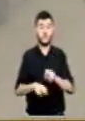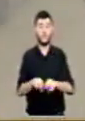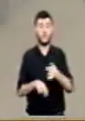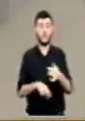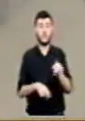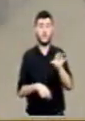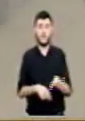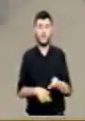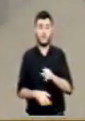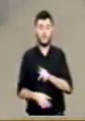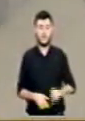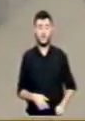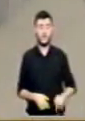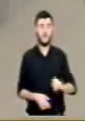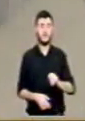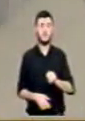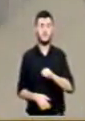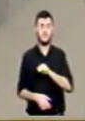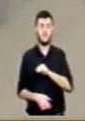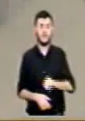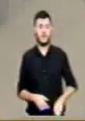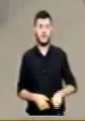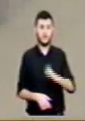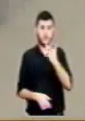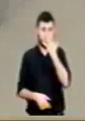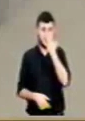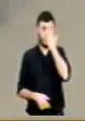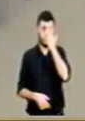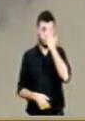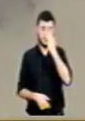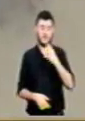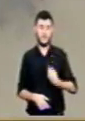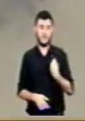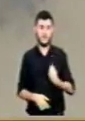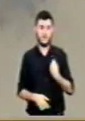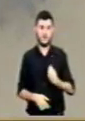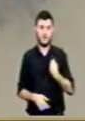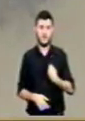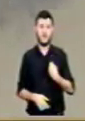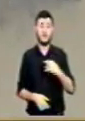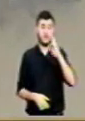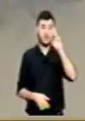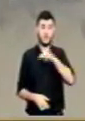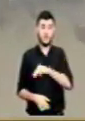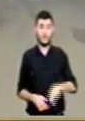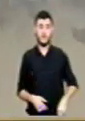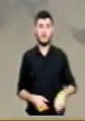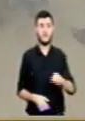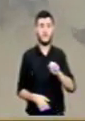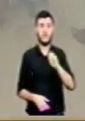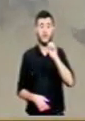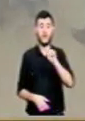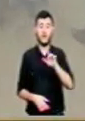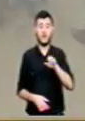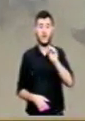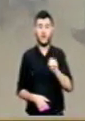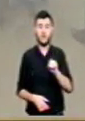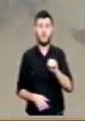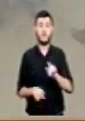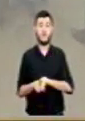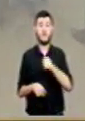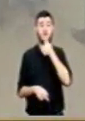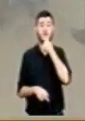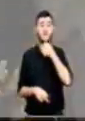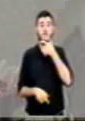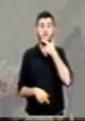senhor ministro Dias Toffoli, presentes à sessão os senhores ministros Celso de Mello, Marco Aurélio, Gilmar Mendes, Ricardo